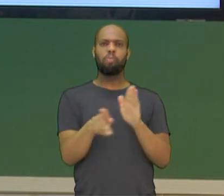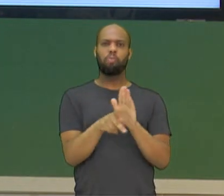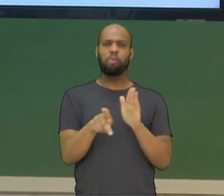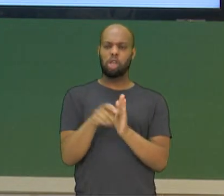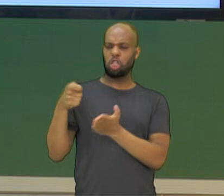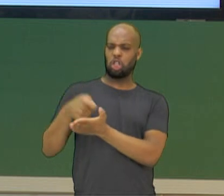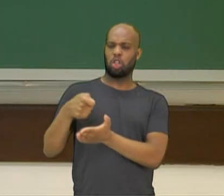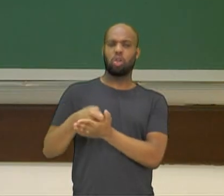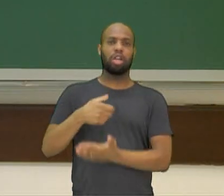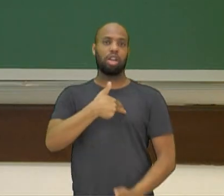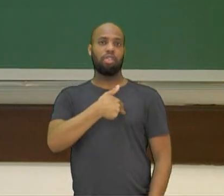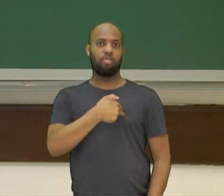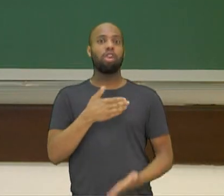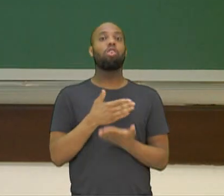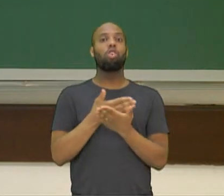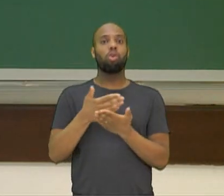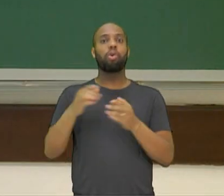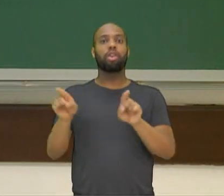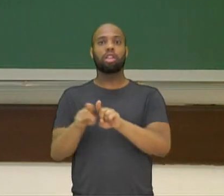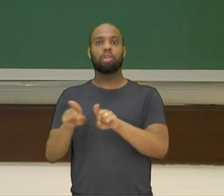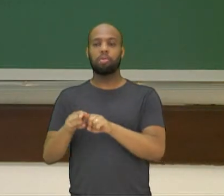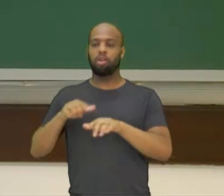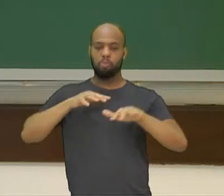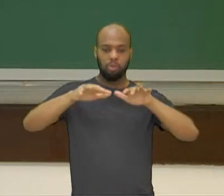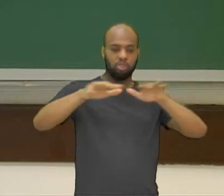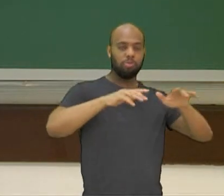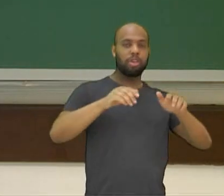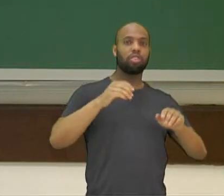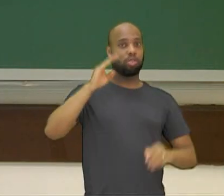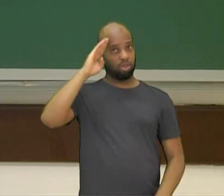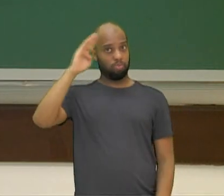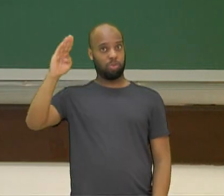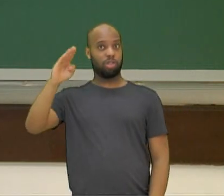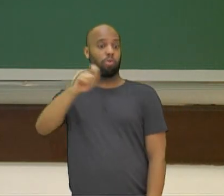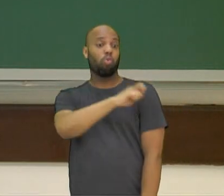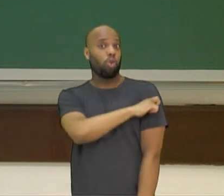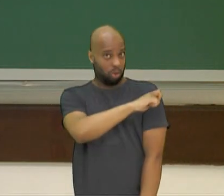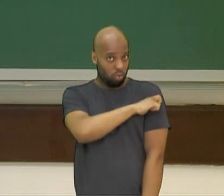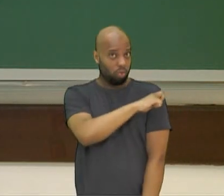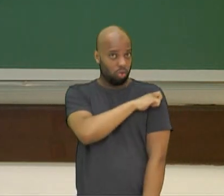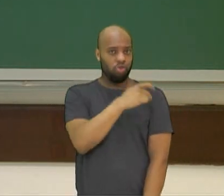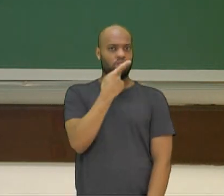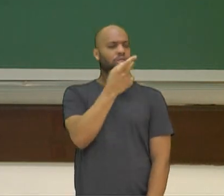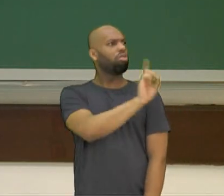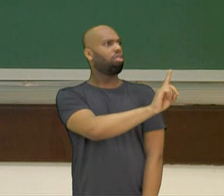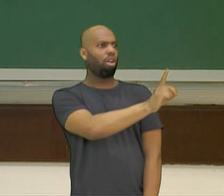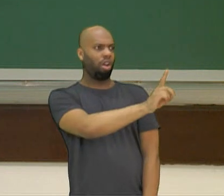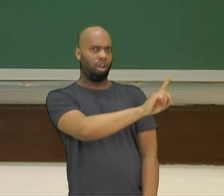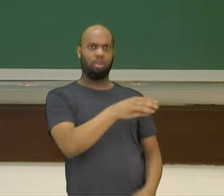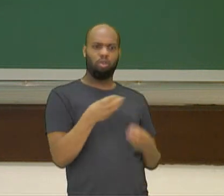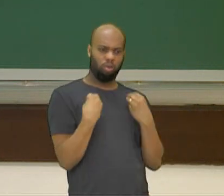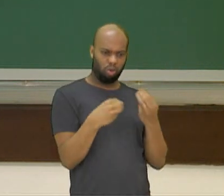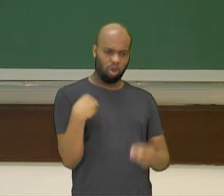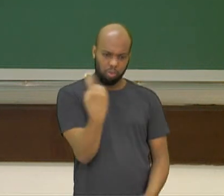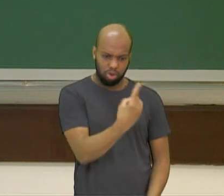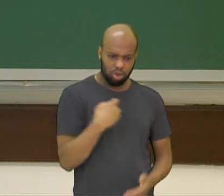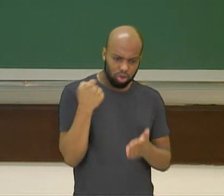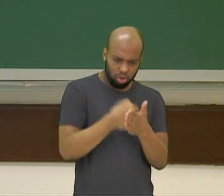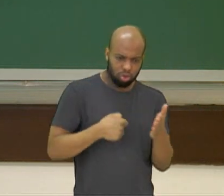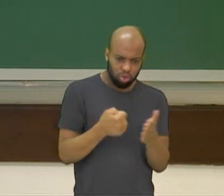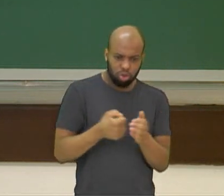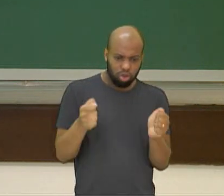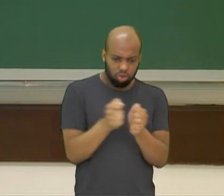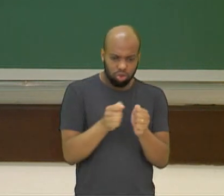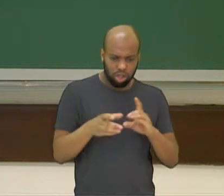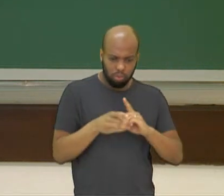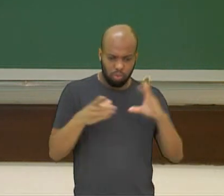varguista. Então começa um movimento, principalmente dos estudantes, falando não, como é que pode a gente lutar do lado de